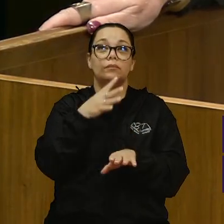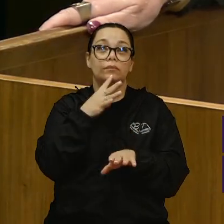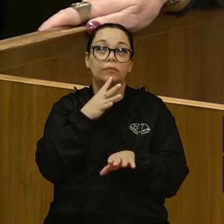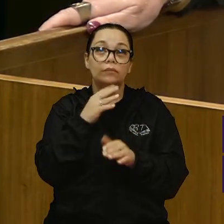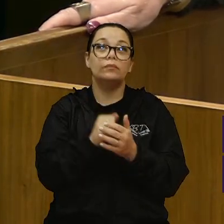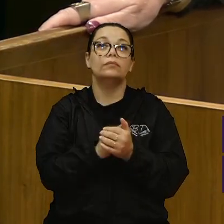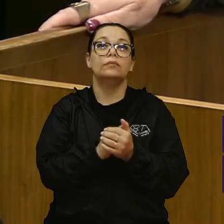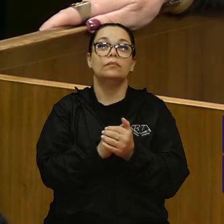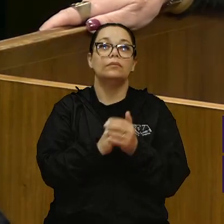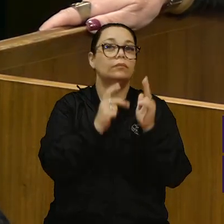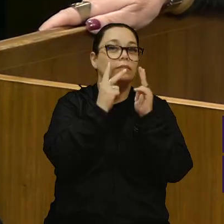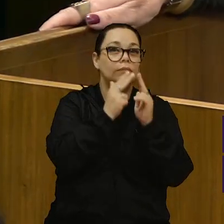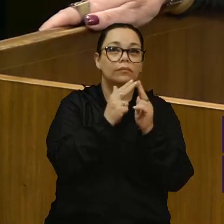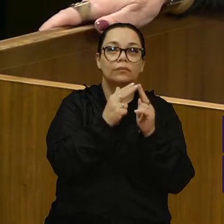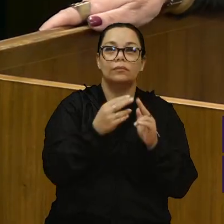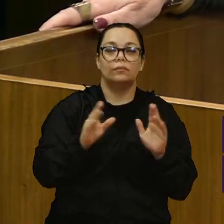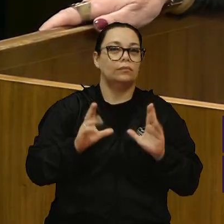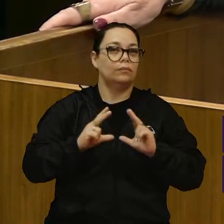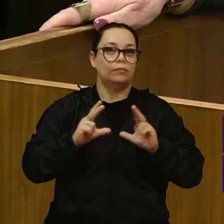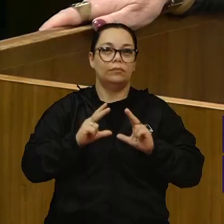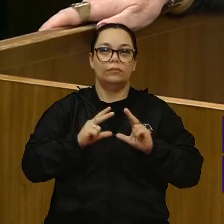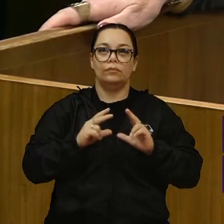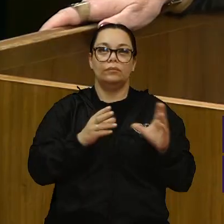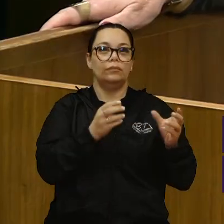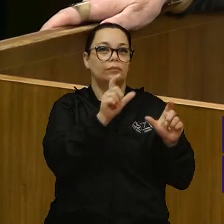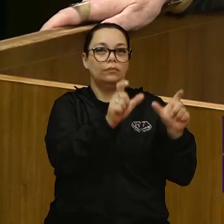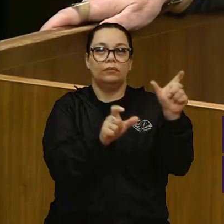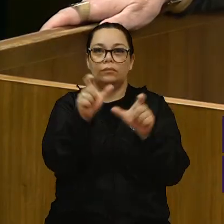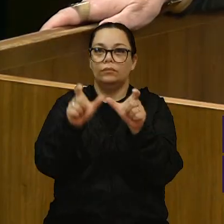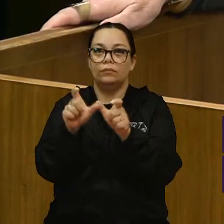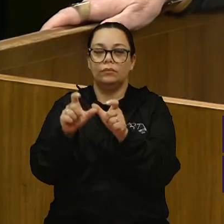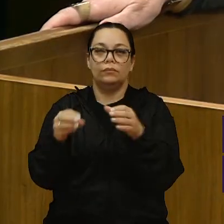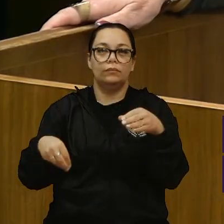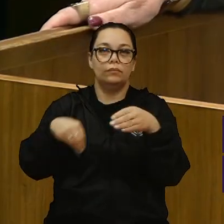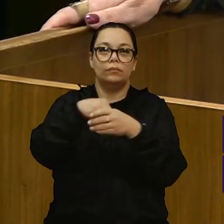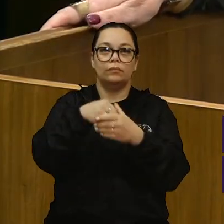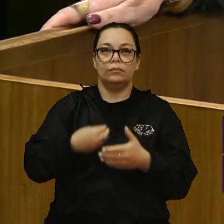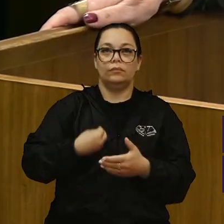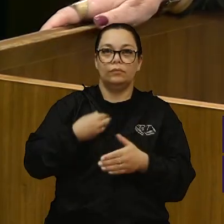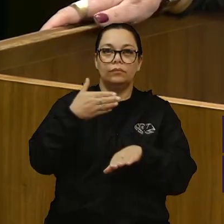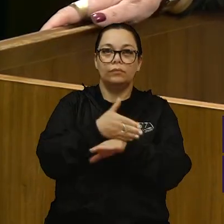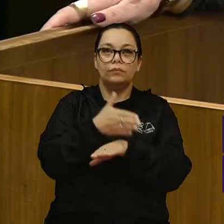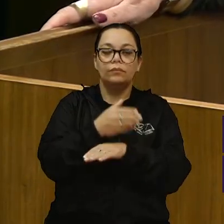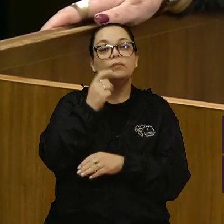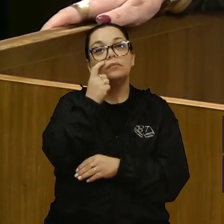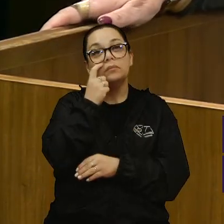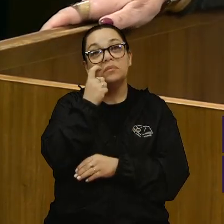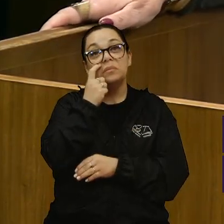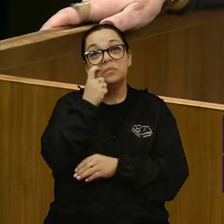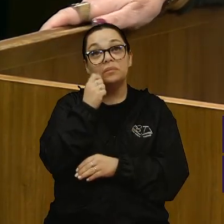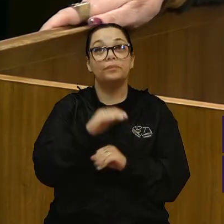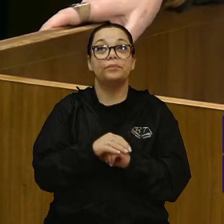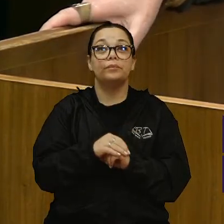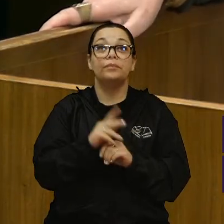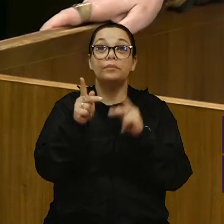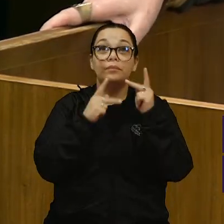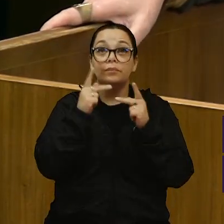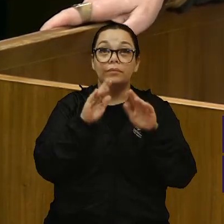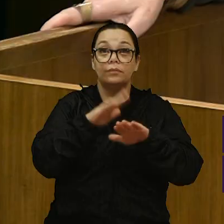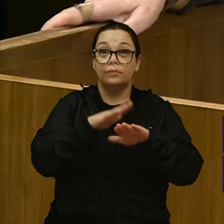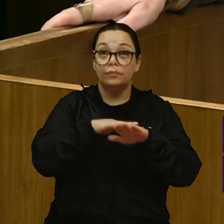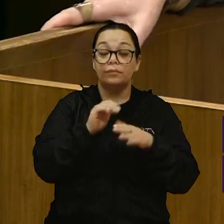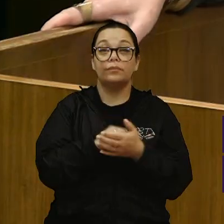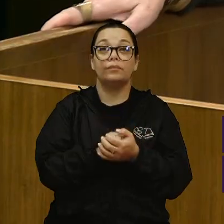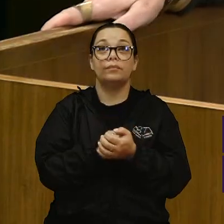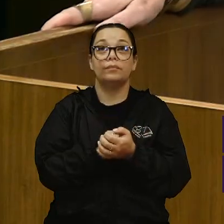reconhecimento, como na vida pessoal de muitas pessoas. Então, falando um pouco mais solenemente, né, a Ana